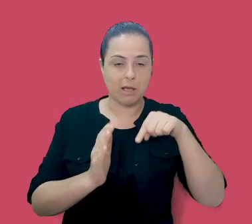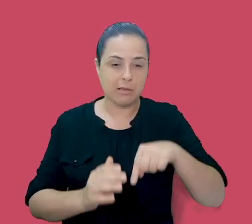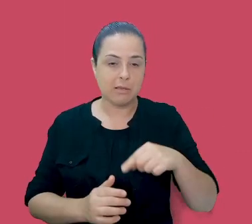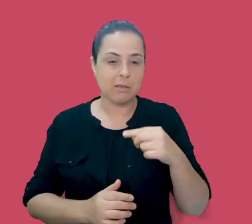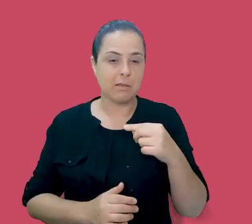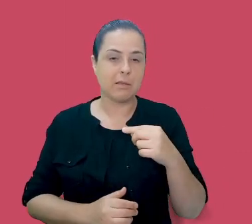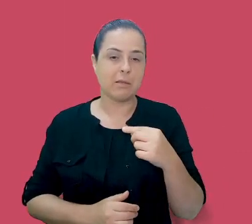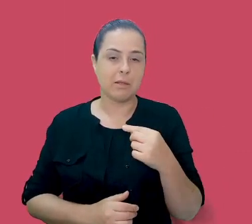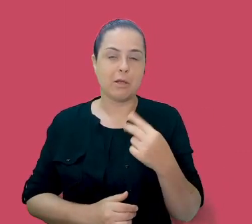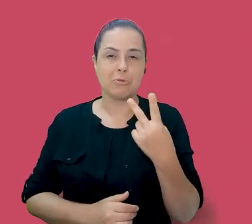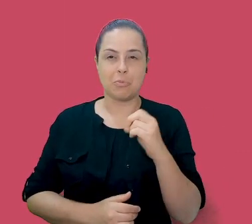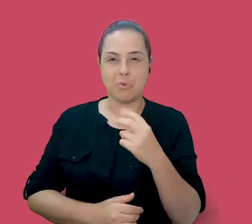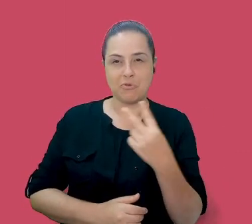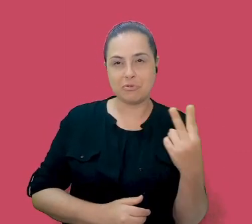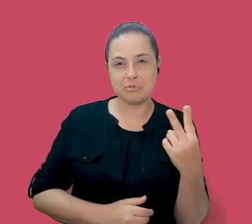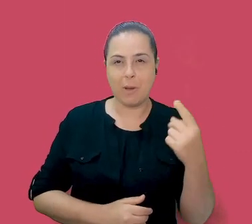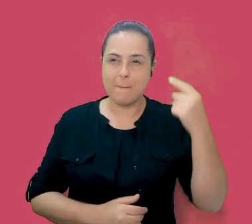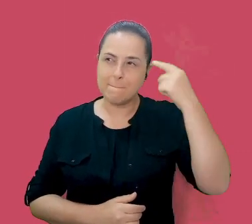não,